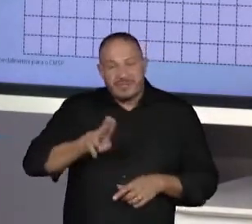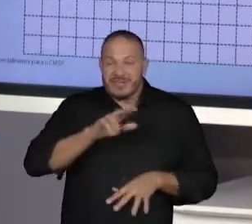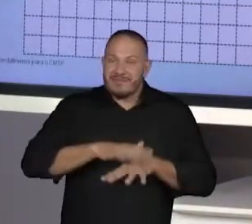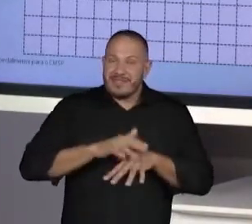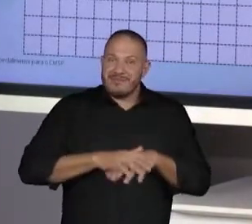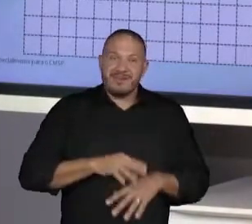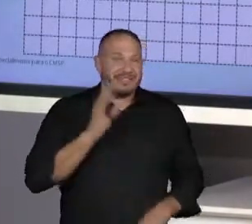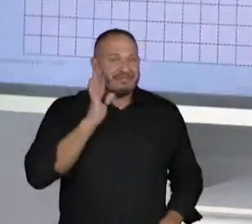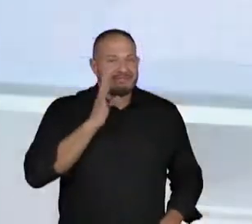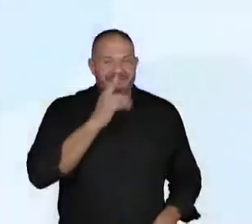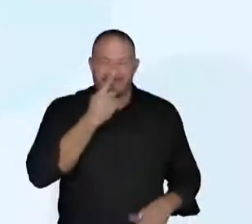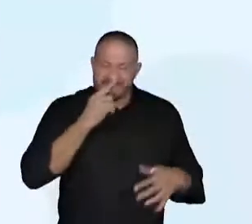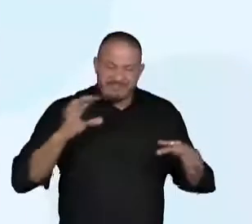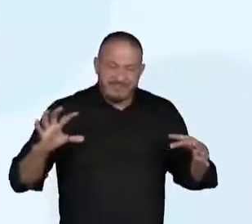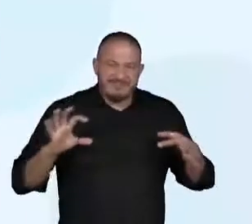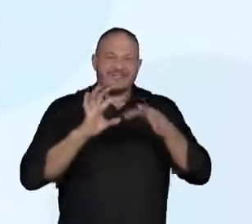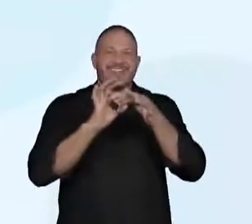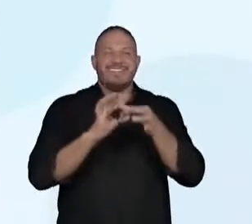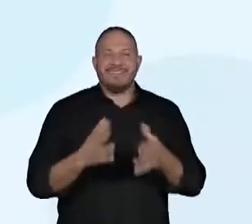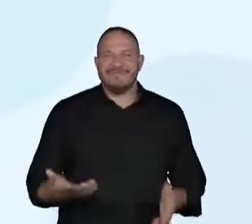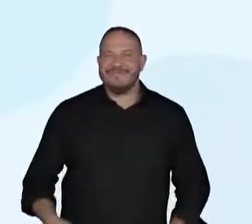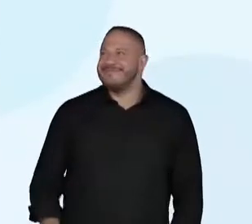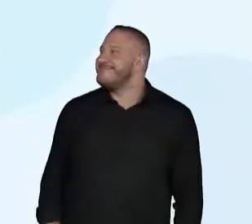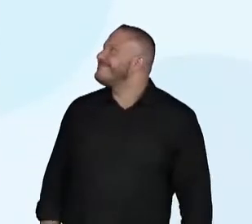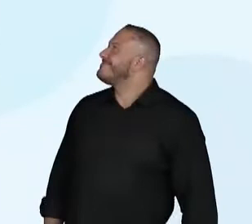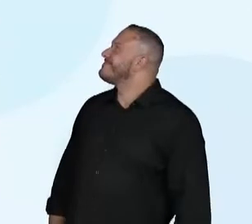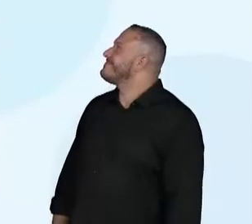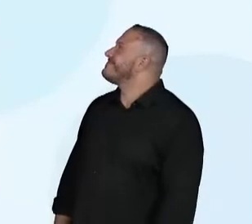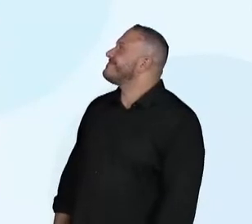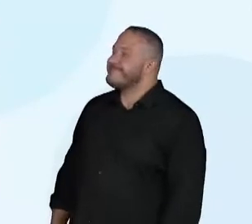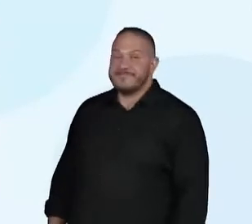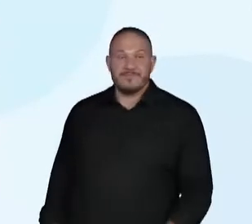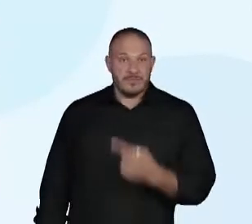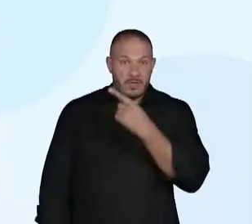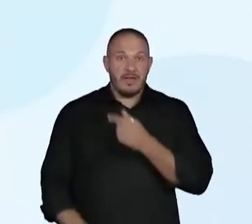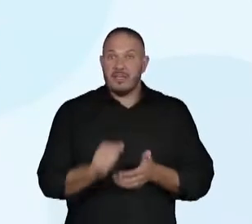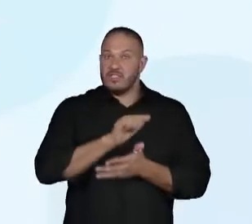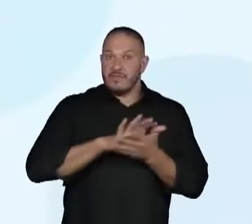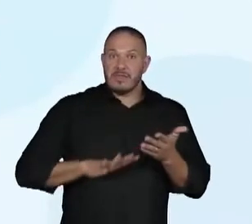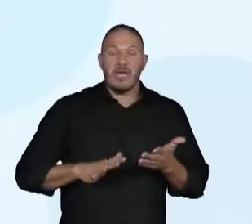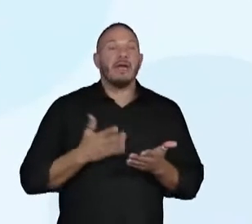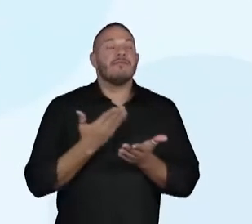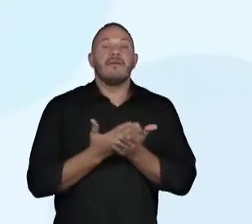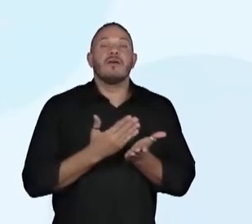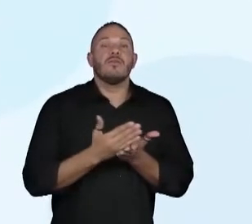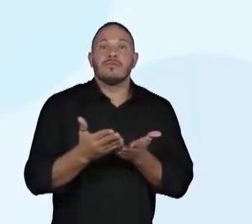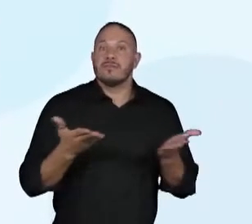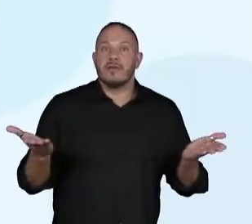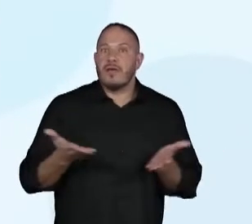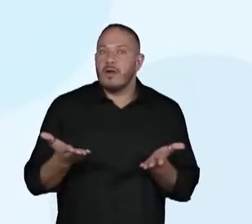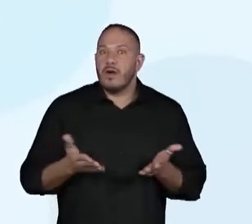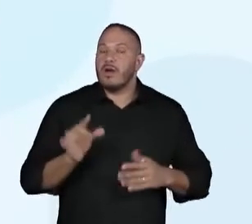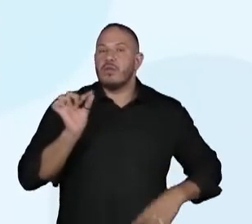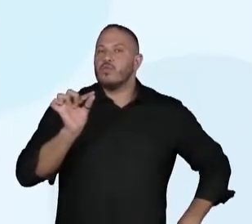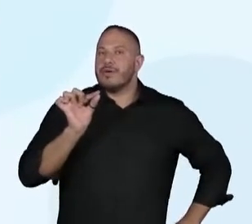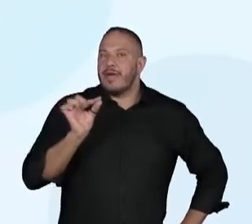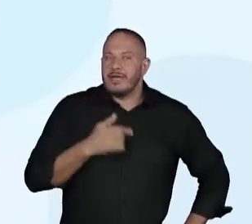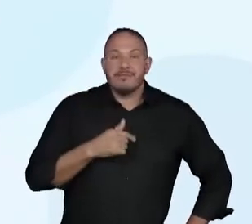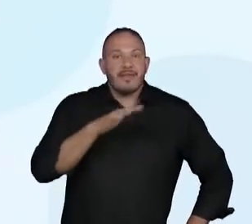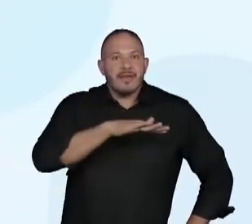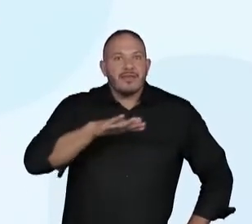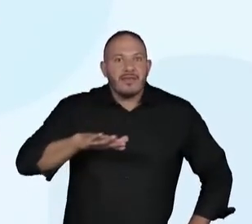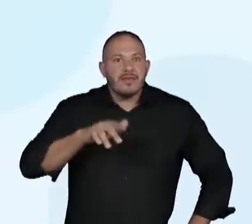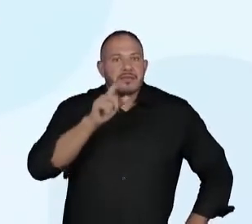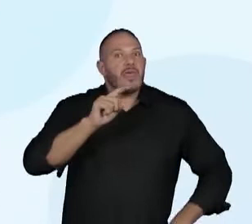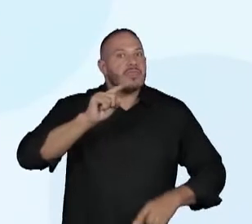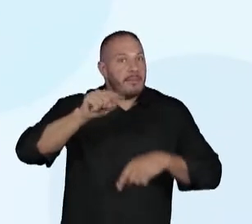tudo integrado, ok? Muito bem. Pro, Vamos lá. a atividade que a gente vai começar a fazer agora, e a Isso. criançada vai